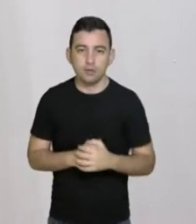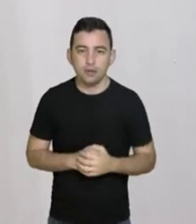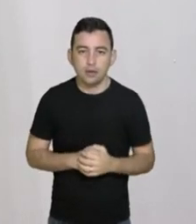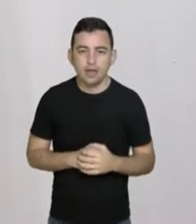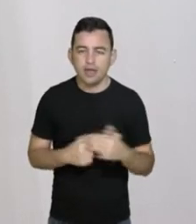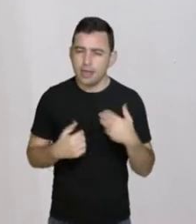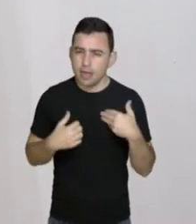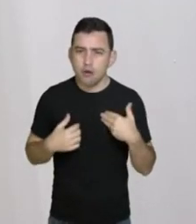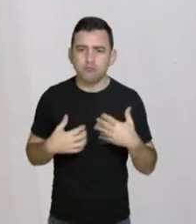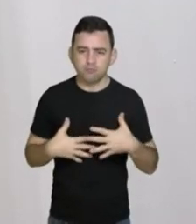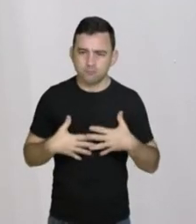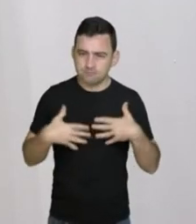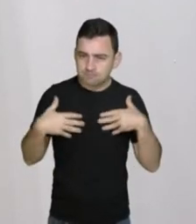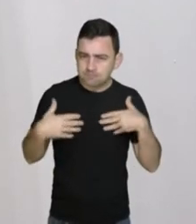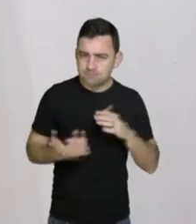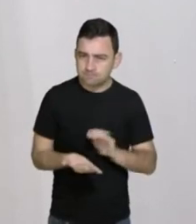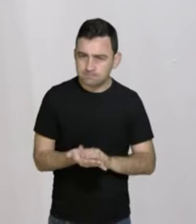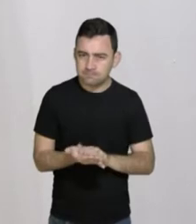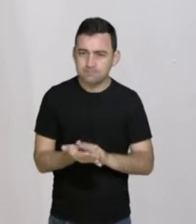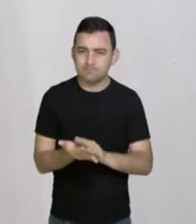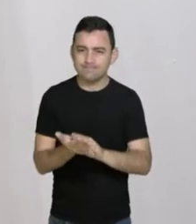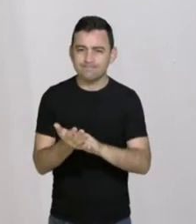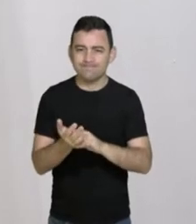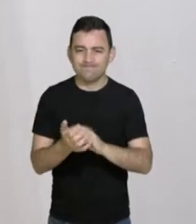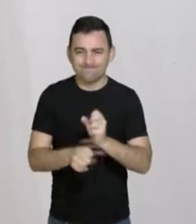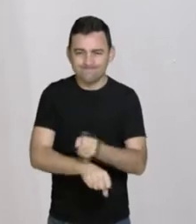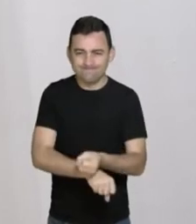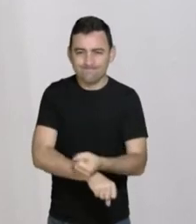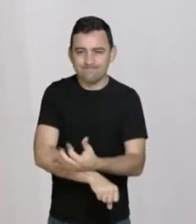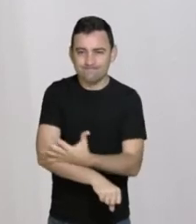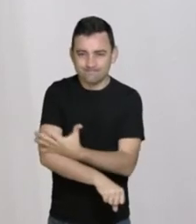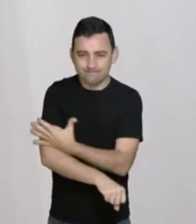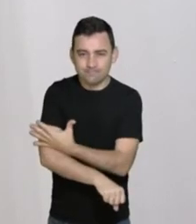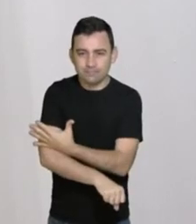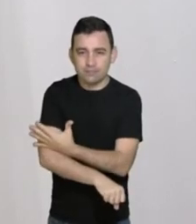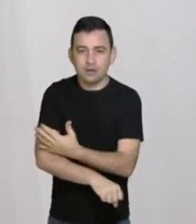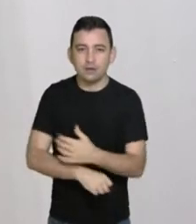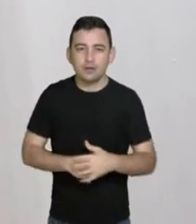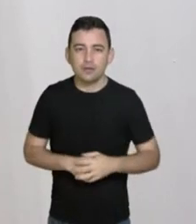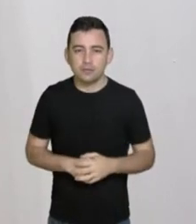Homenageio aqui, com muita emoção, o meu querido nono,